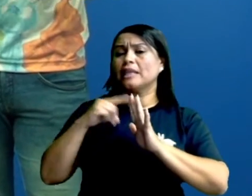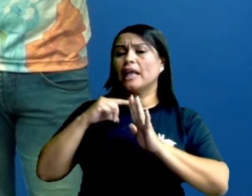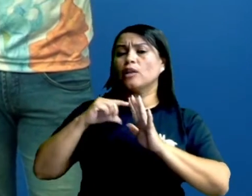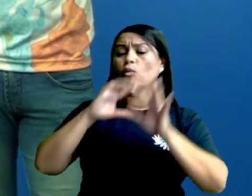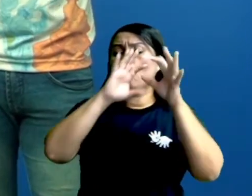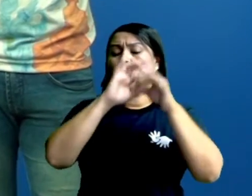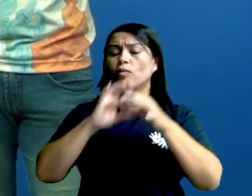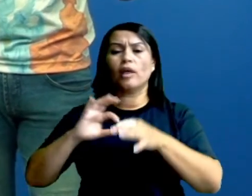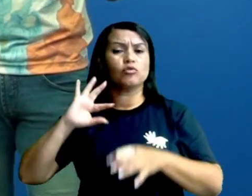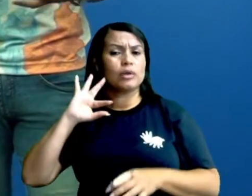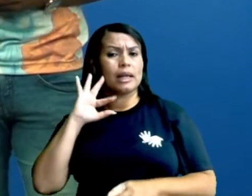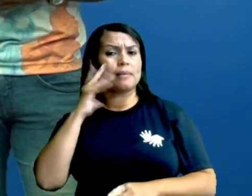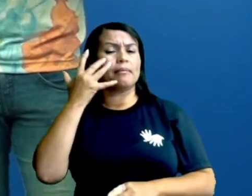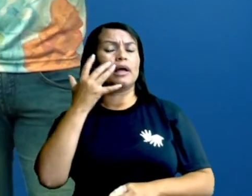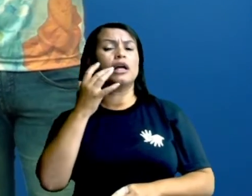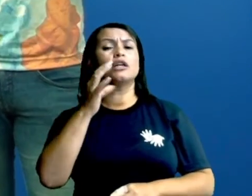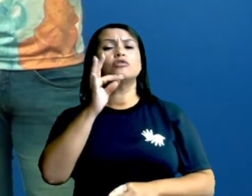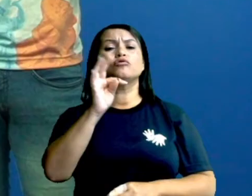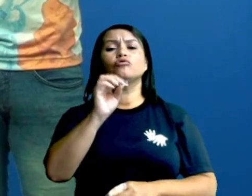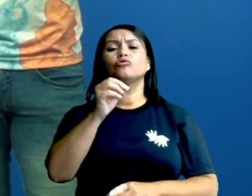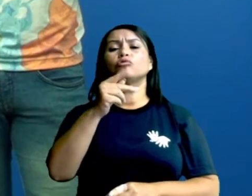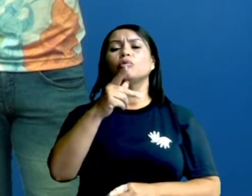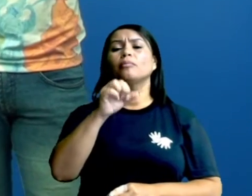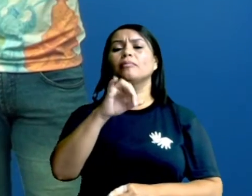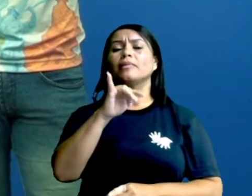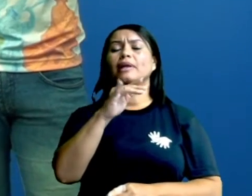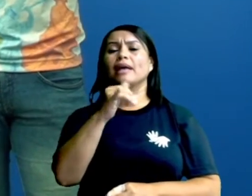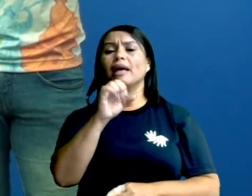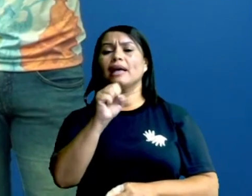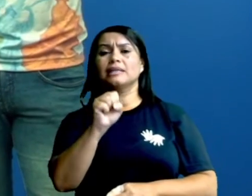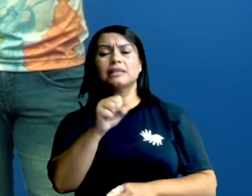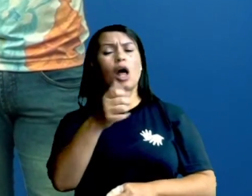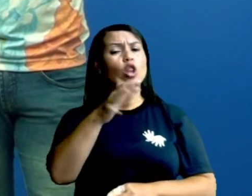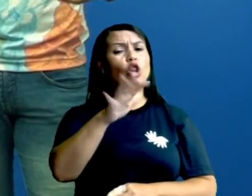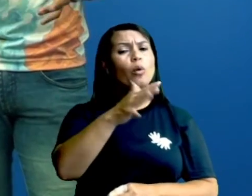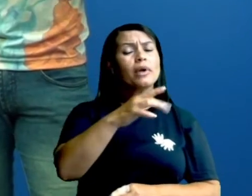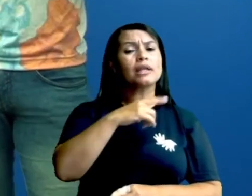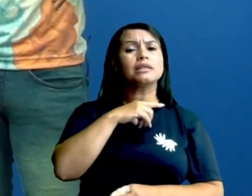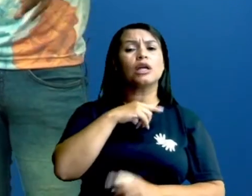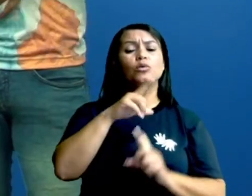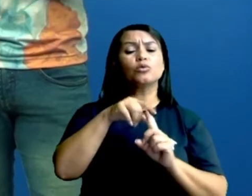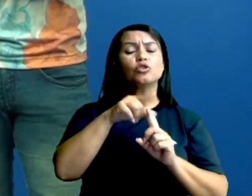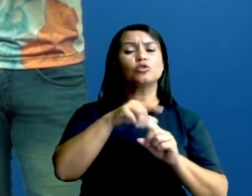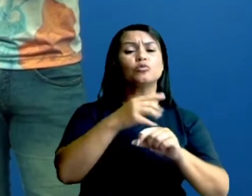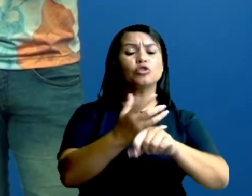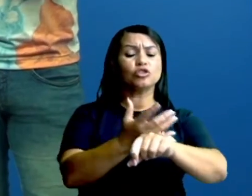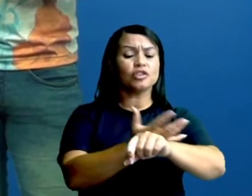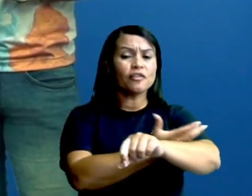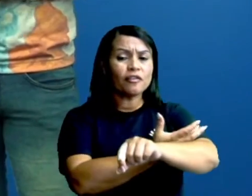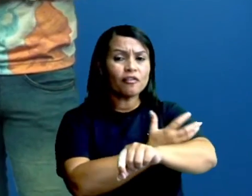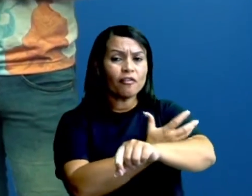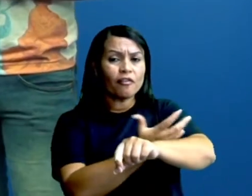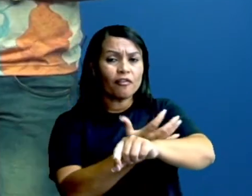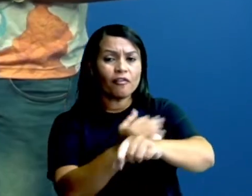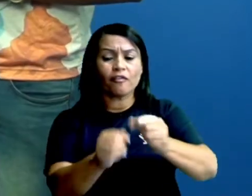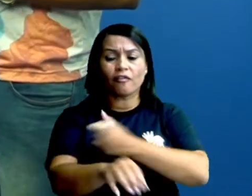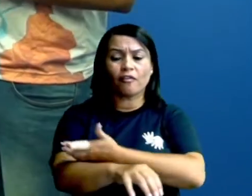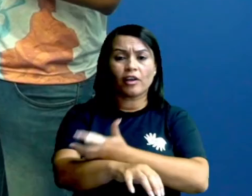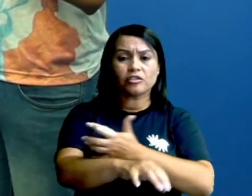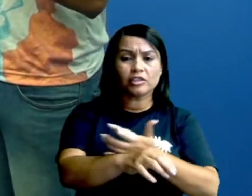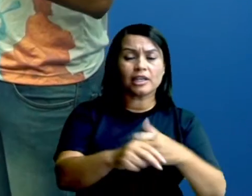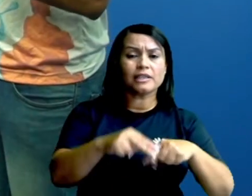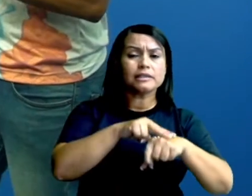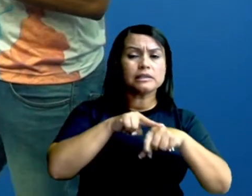né? Então, os climas tropicais favoreceriam ao desenvolvimento de tipos de vegetações que estão adaptados a essa condição,